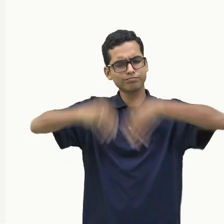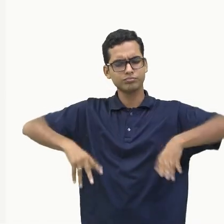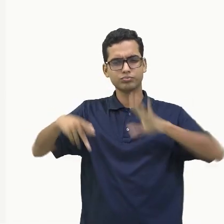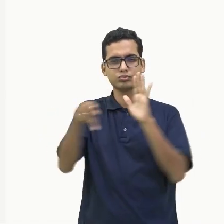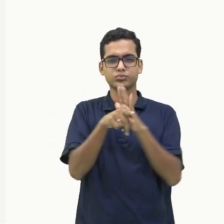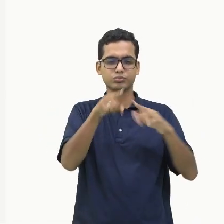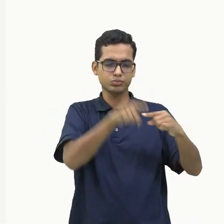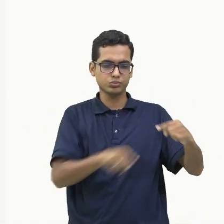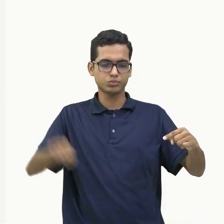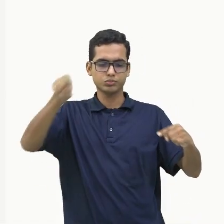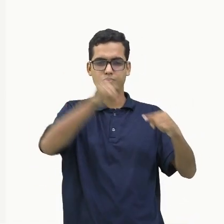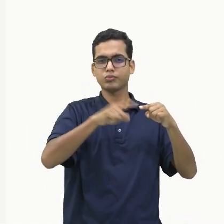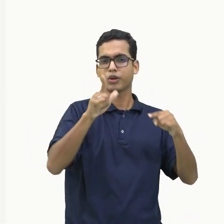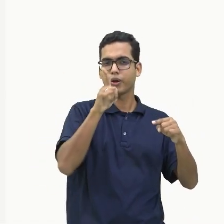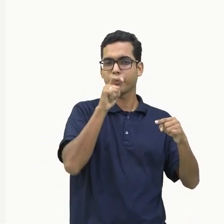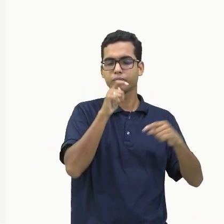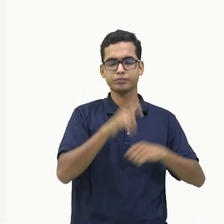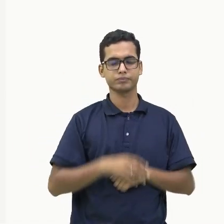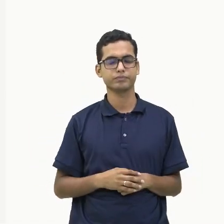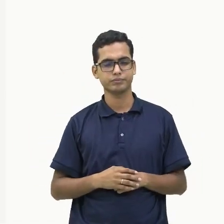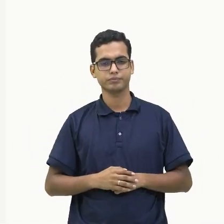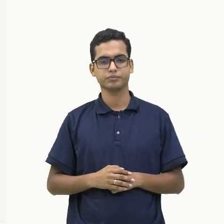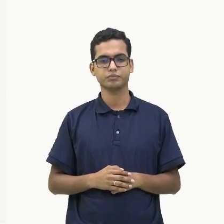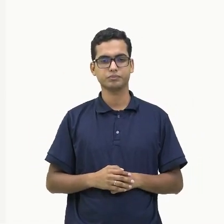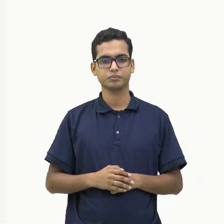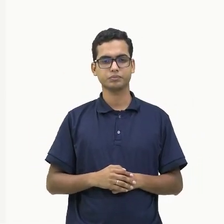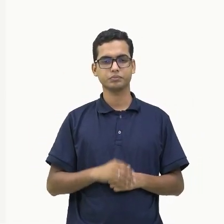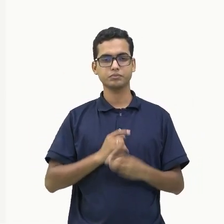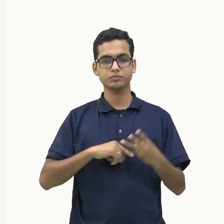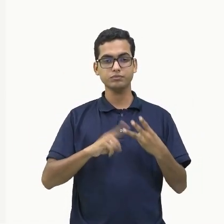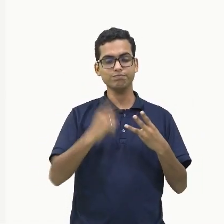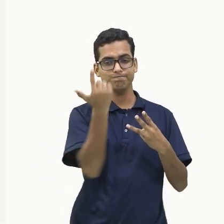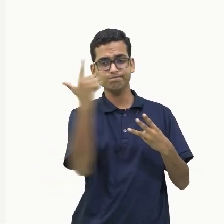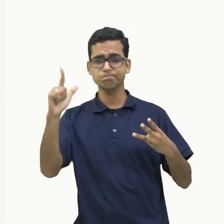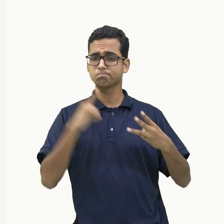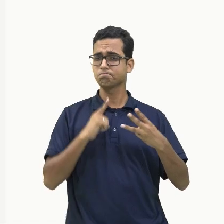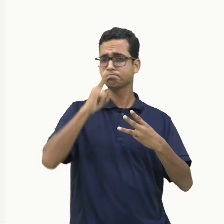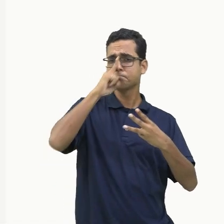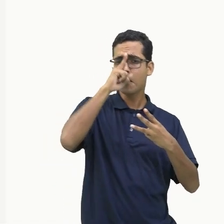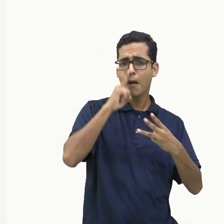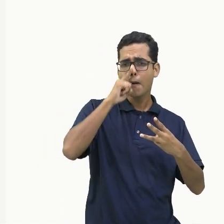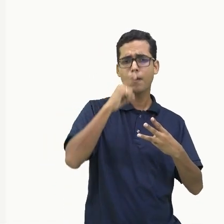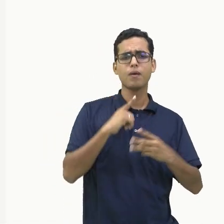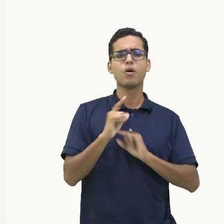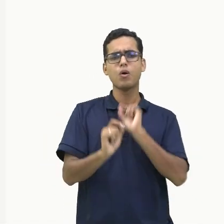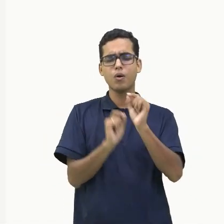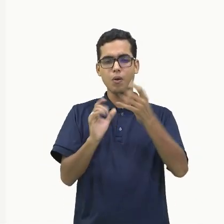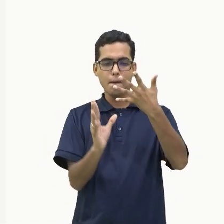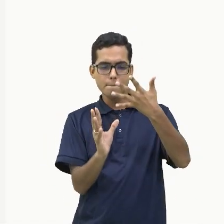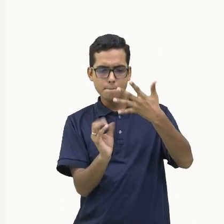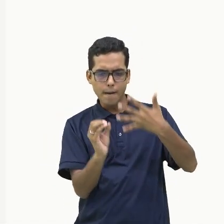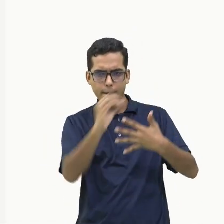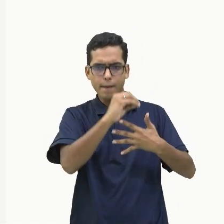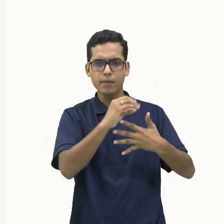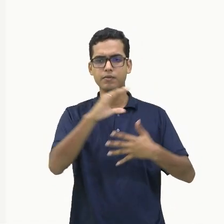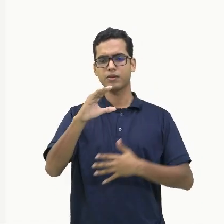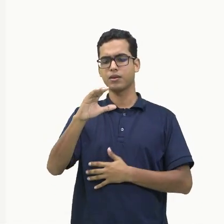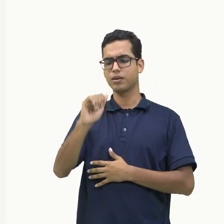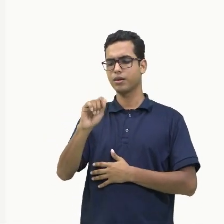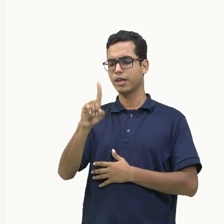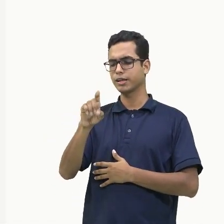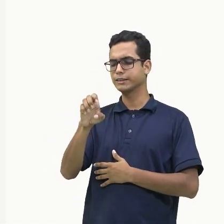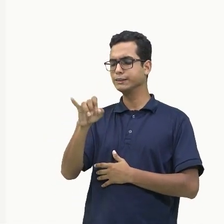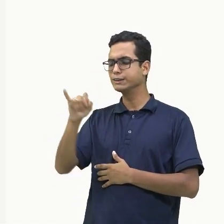água. Um outro risco também envolvido é a poluição da cadeia alimentar. Uma vez que